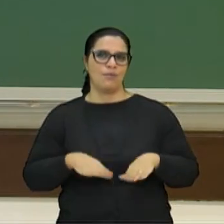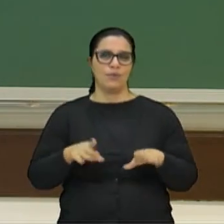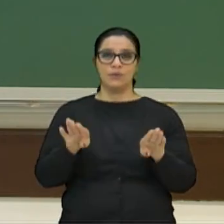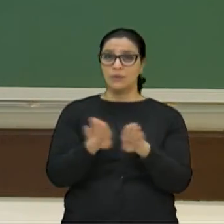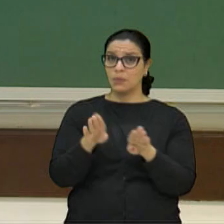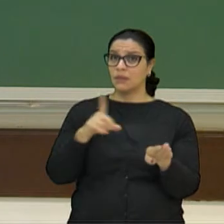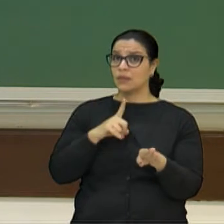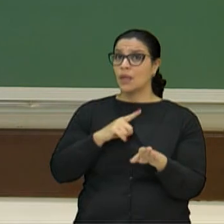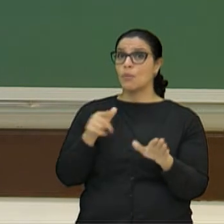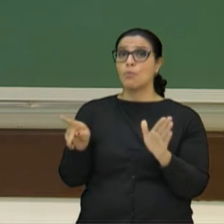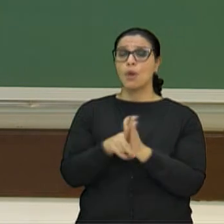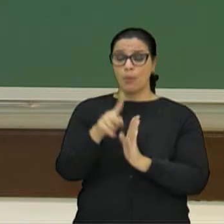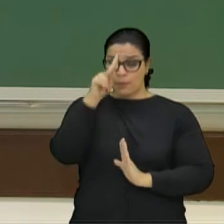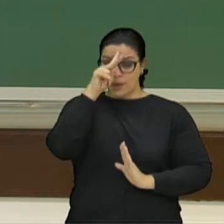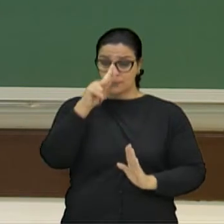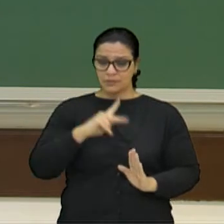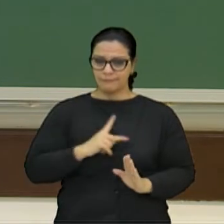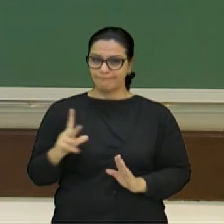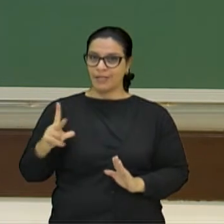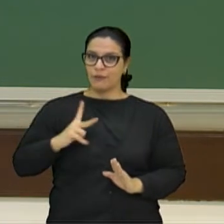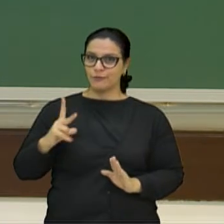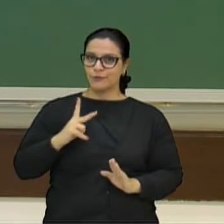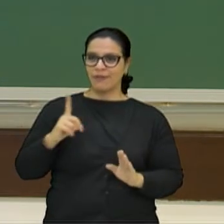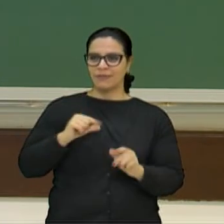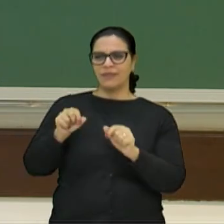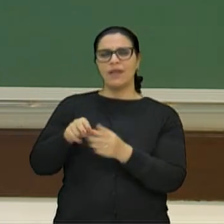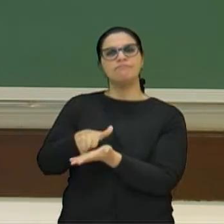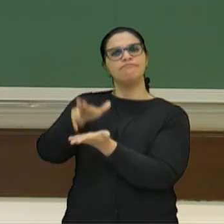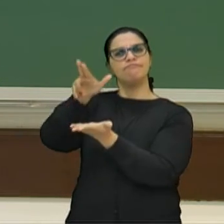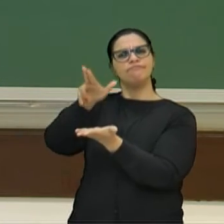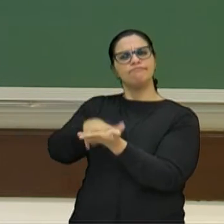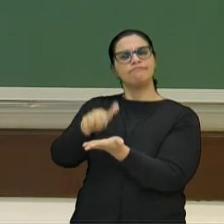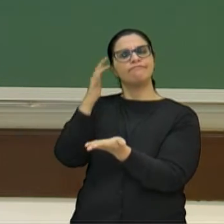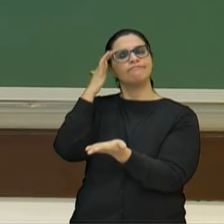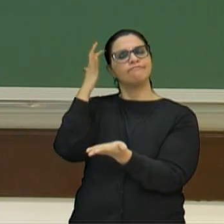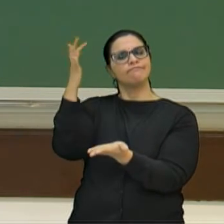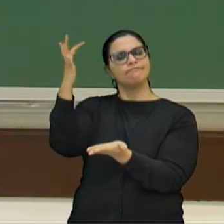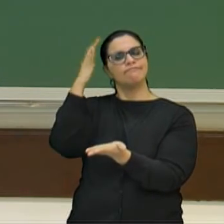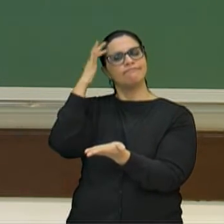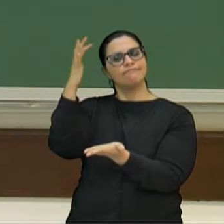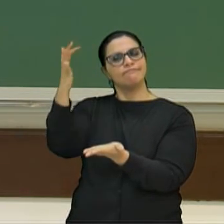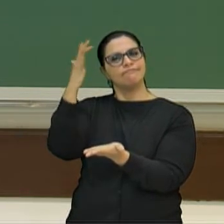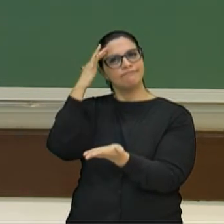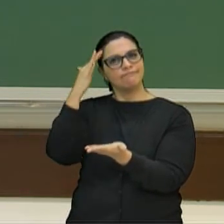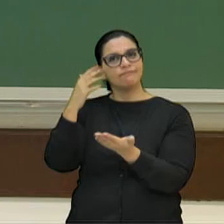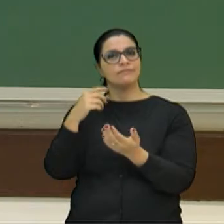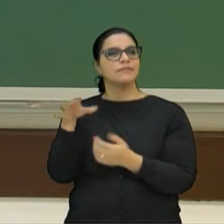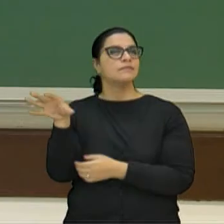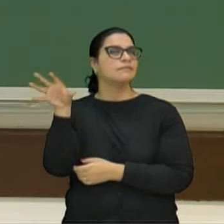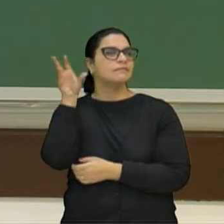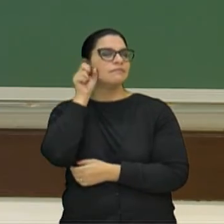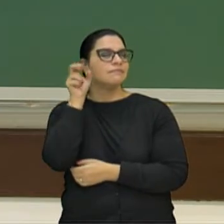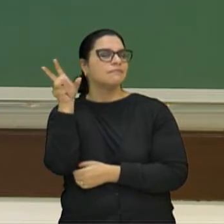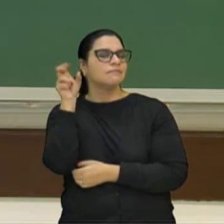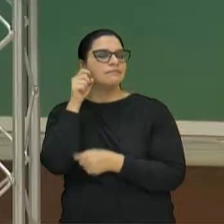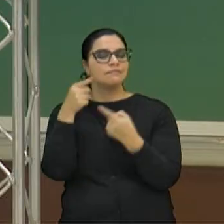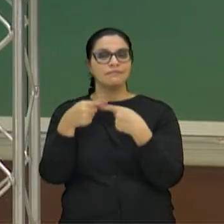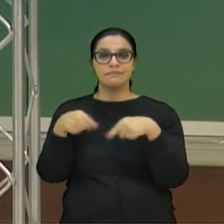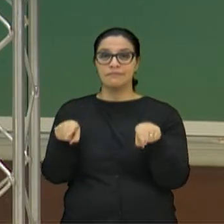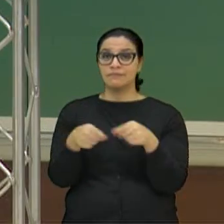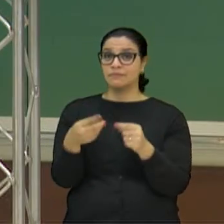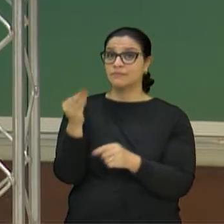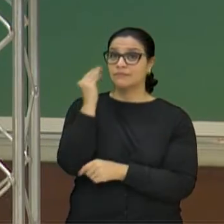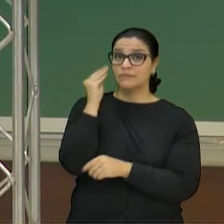tenha privacidade naquele local, então vai deitar e vai relaxar. Escuta a música e